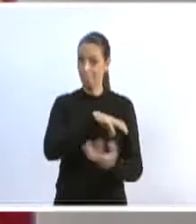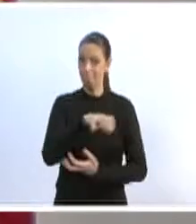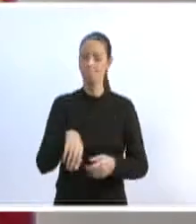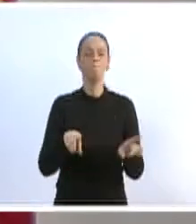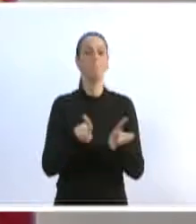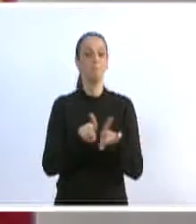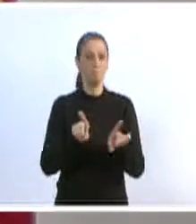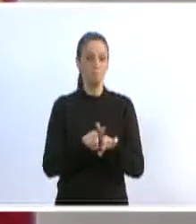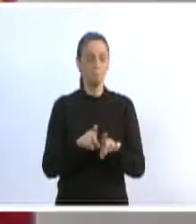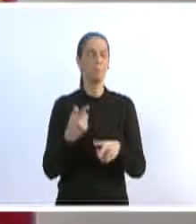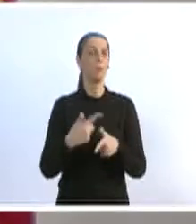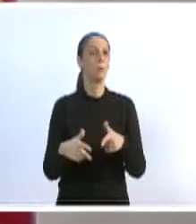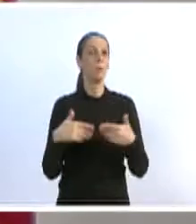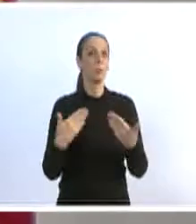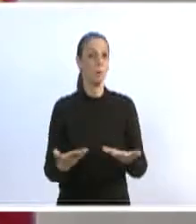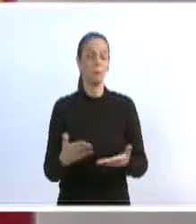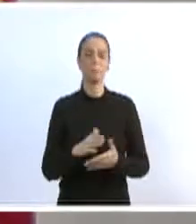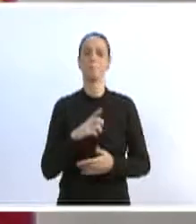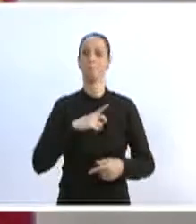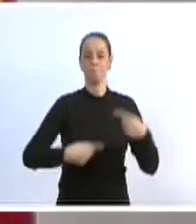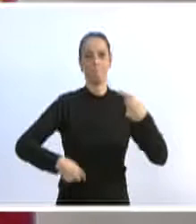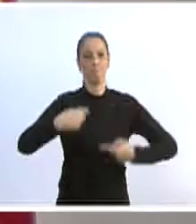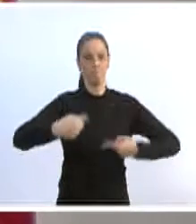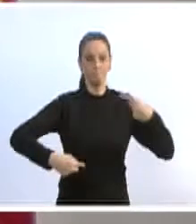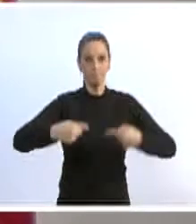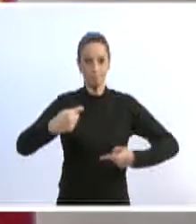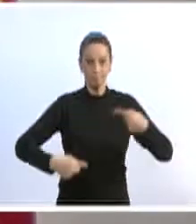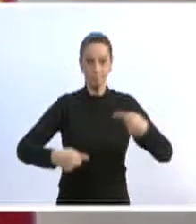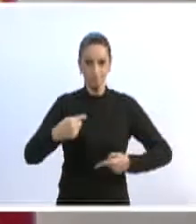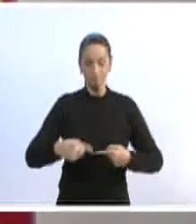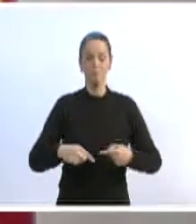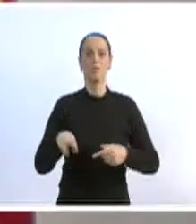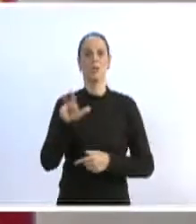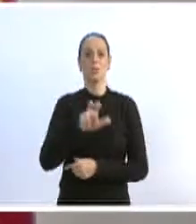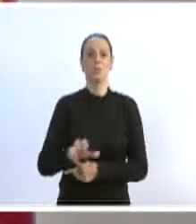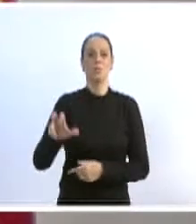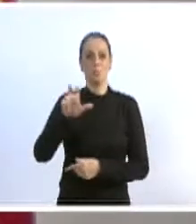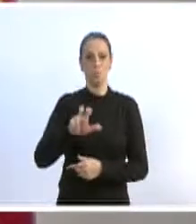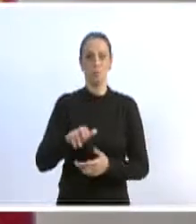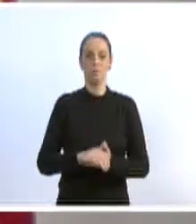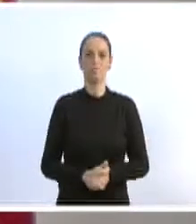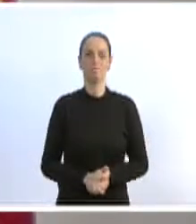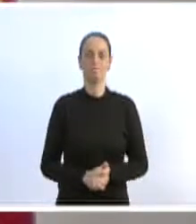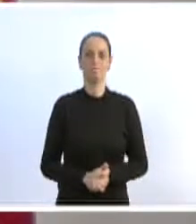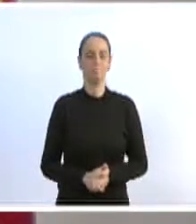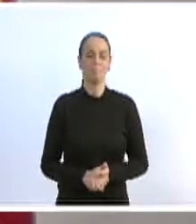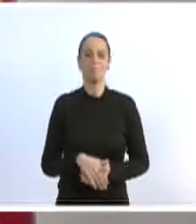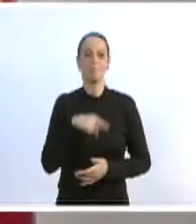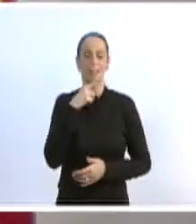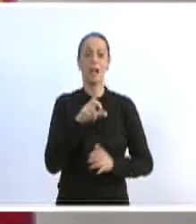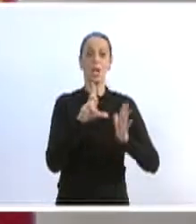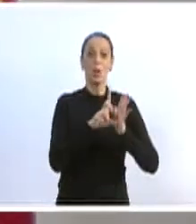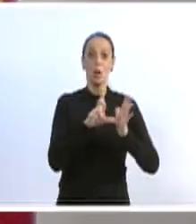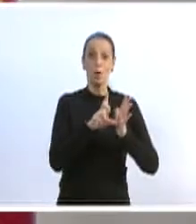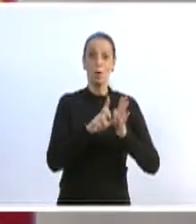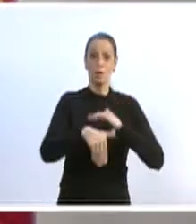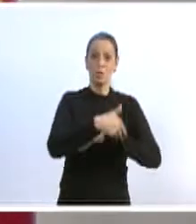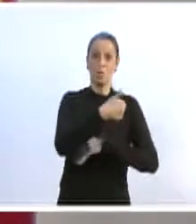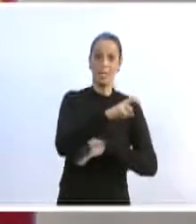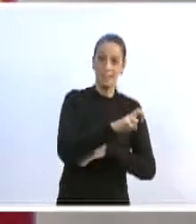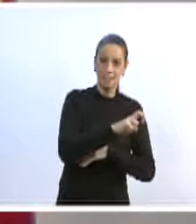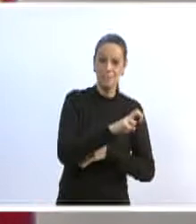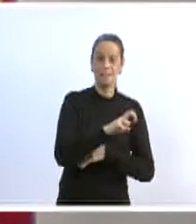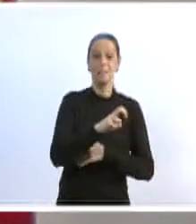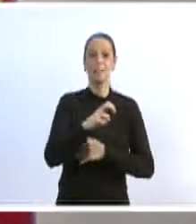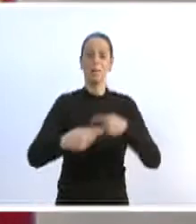especialmente a concorrência do shopping não há como concorrer não há milagre a ser